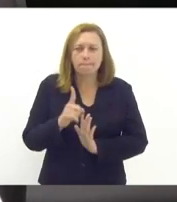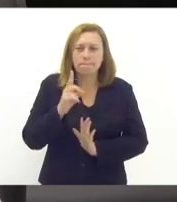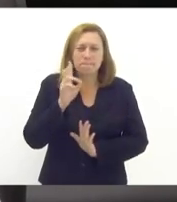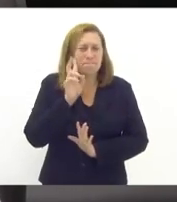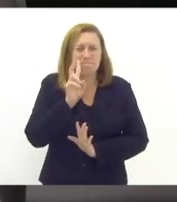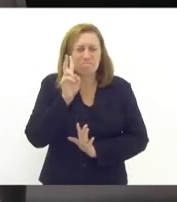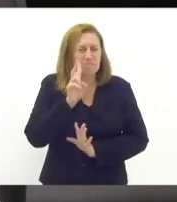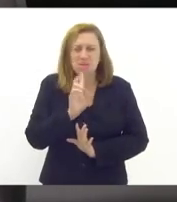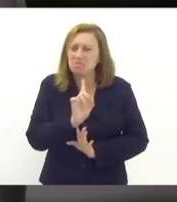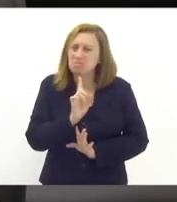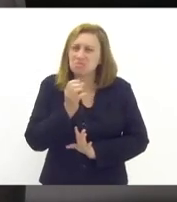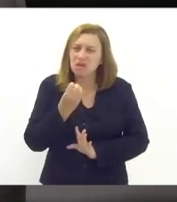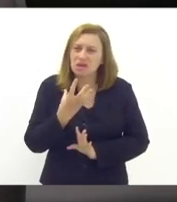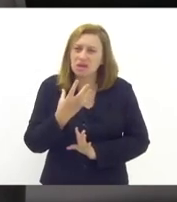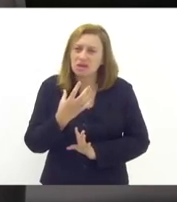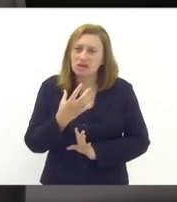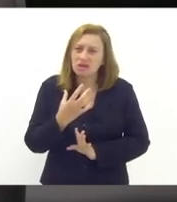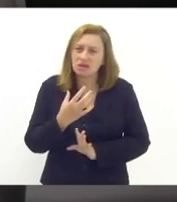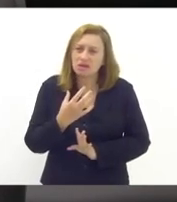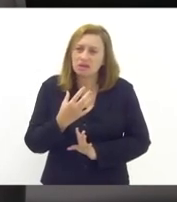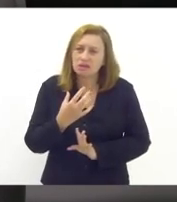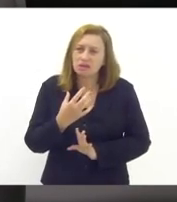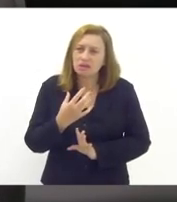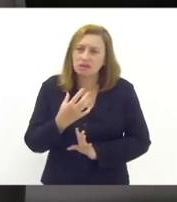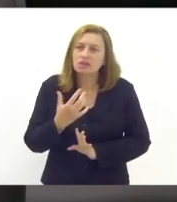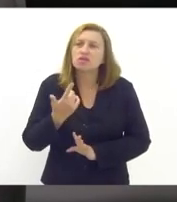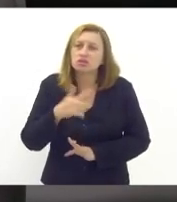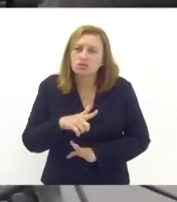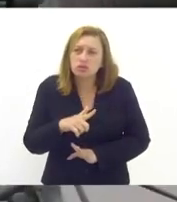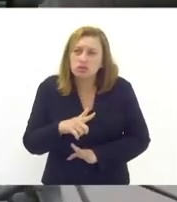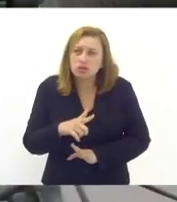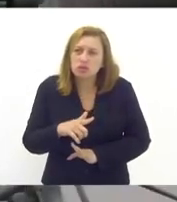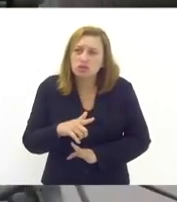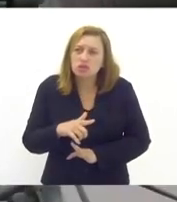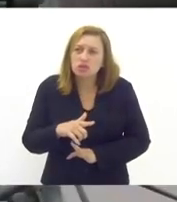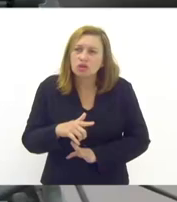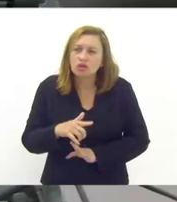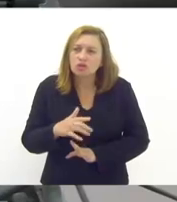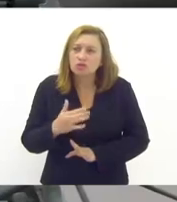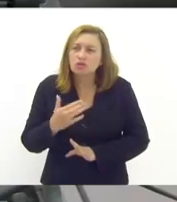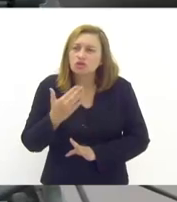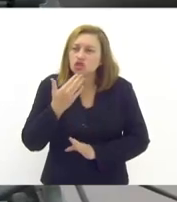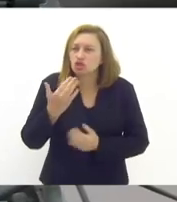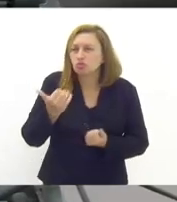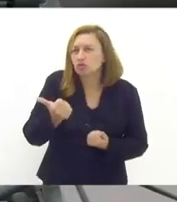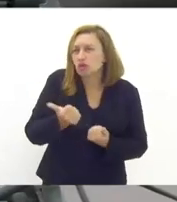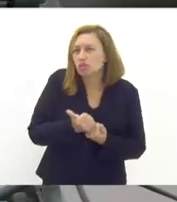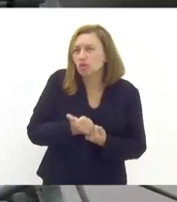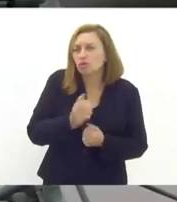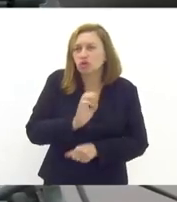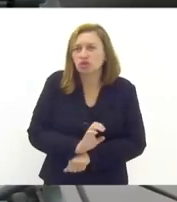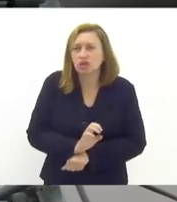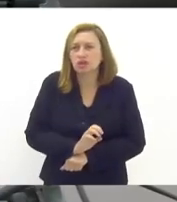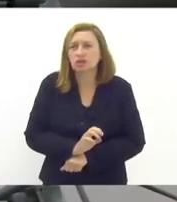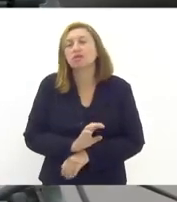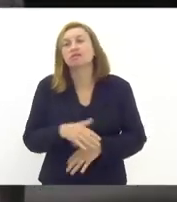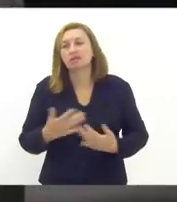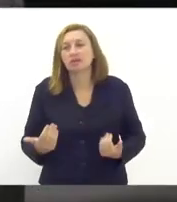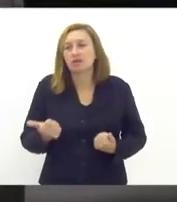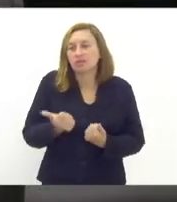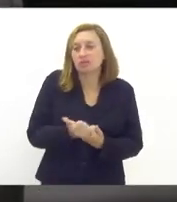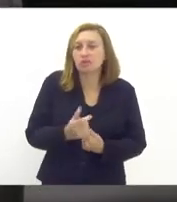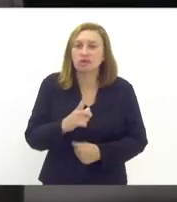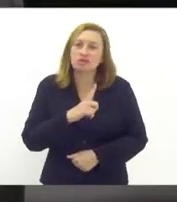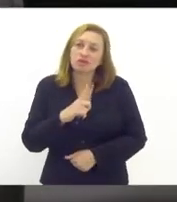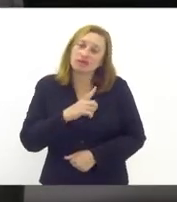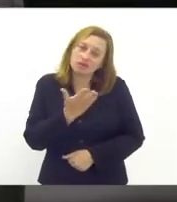recordo muito bem, que a senhora fez, a senhora poderia mais uma vez... O senhor recebeu algum tipo de reparação, apoio do Estado? Então, o apoio que eu tenho